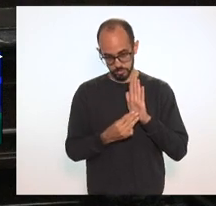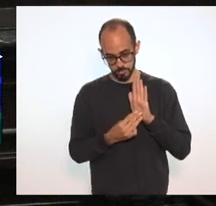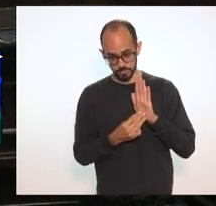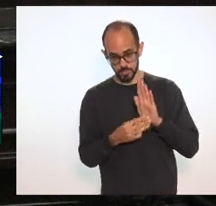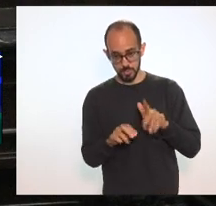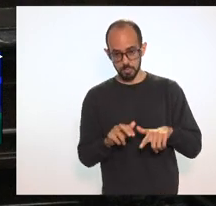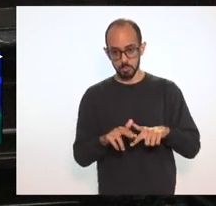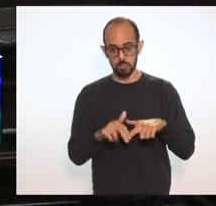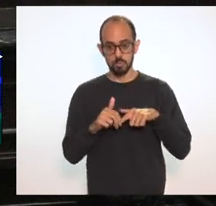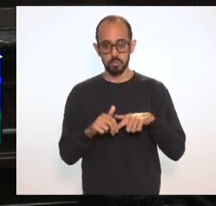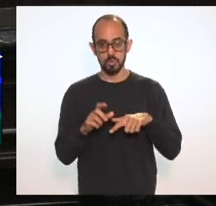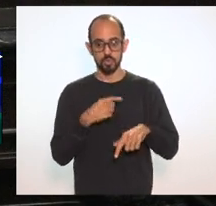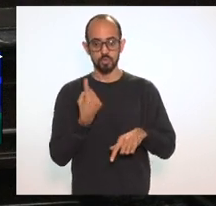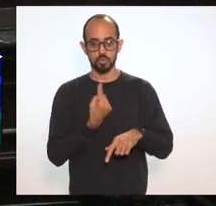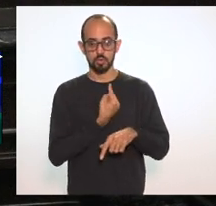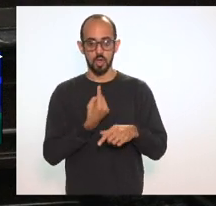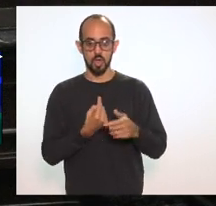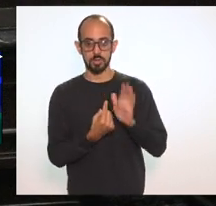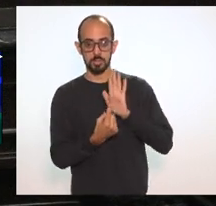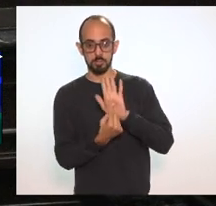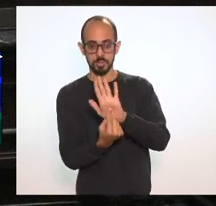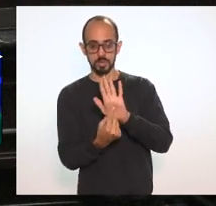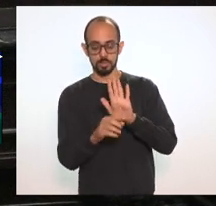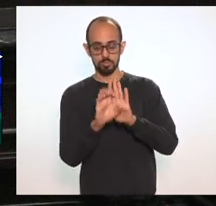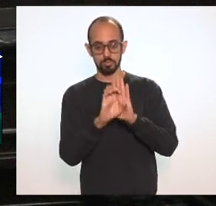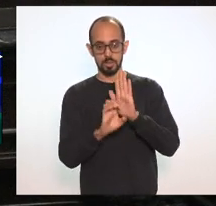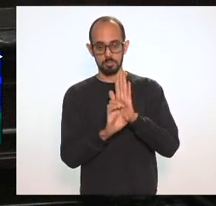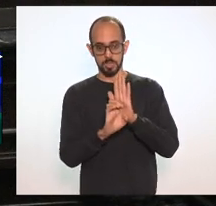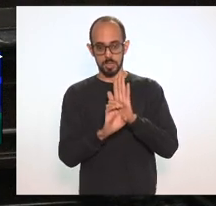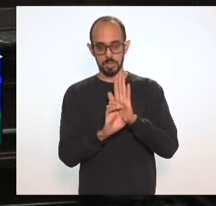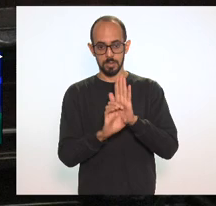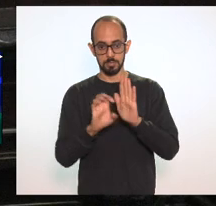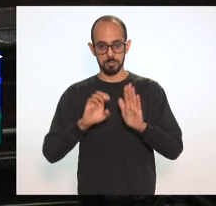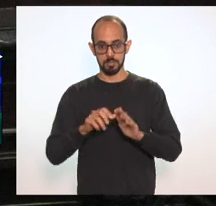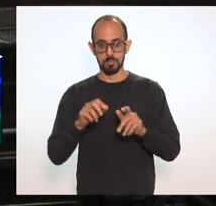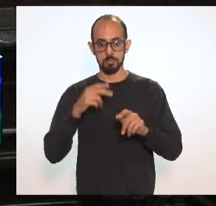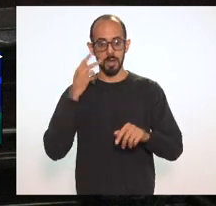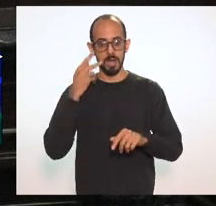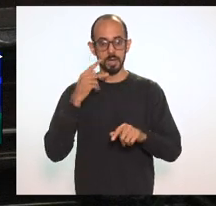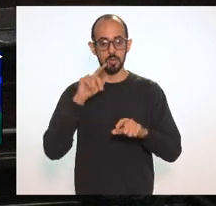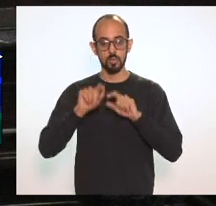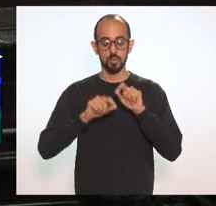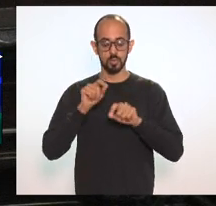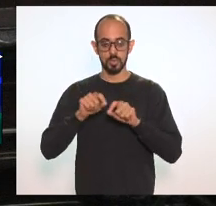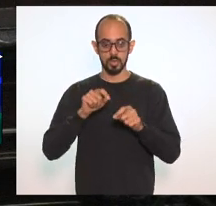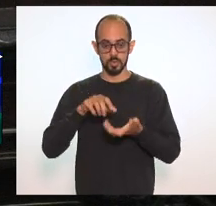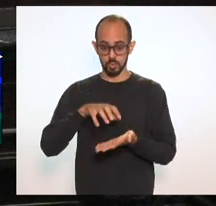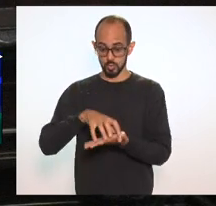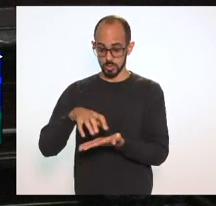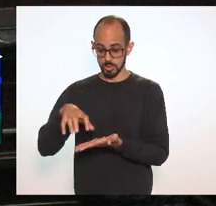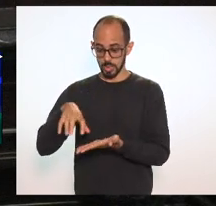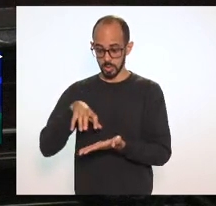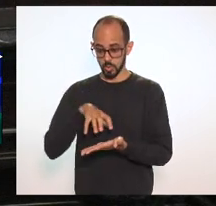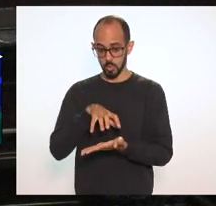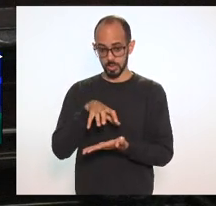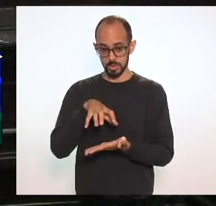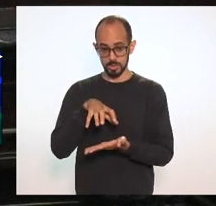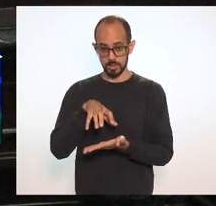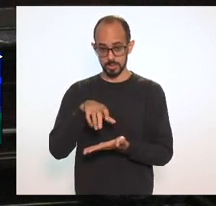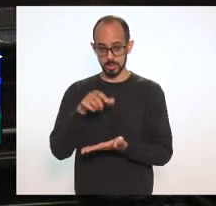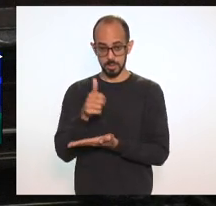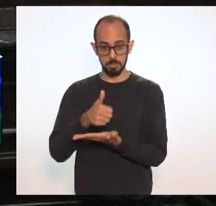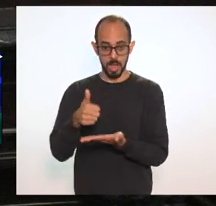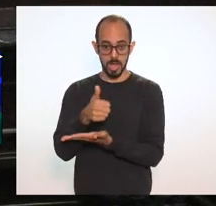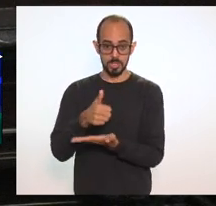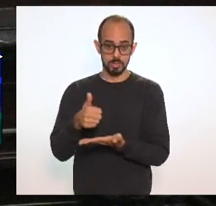e por isso a gente apresentou uma Emenda para que os setoristas declarado serviços declarados como essenciais